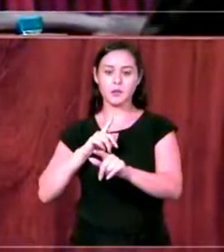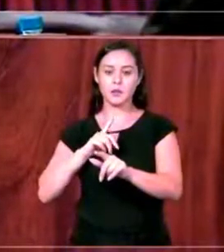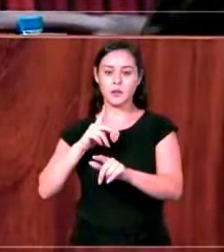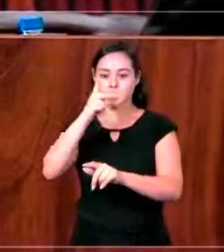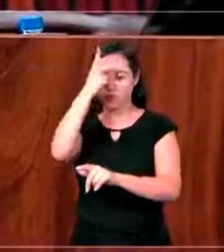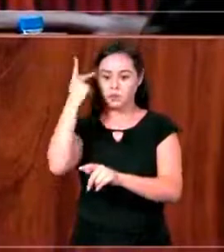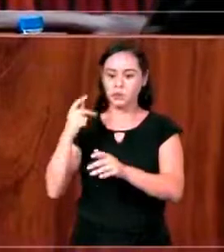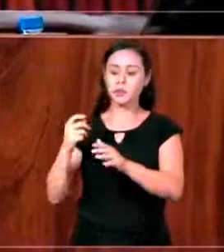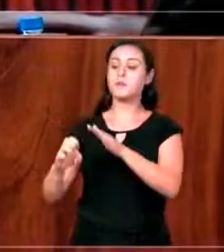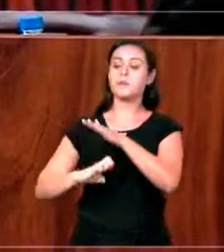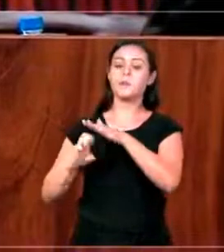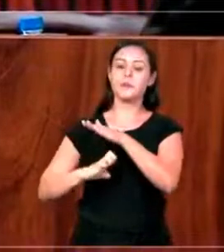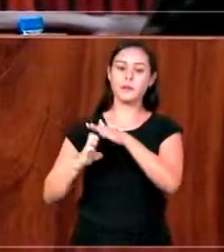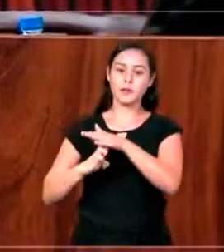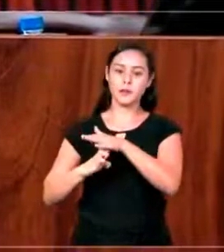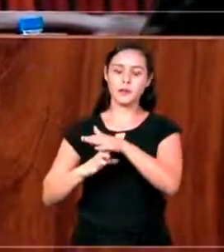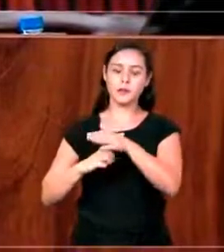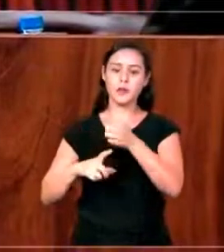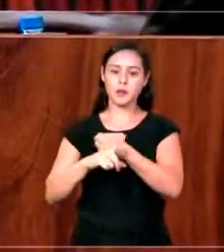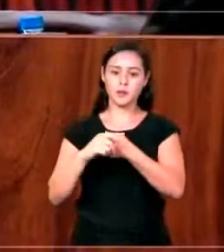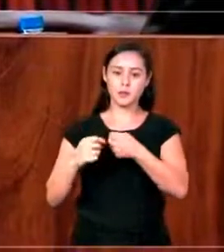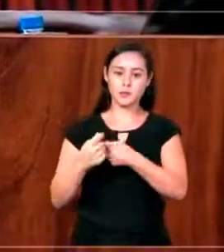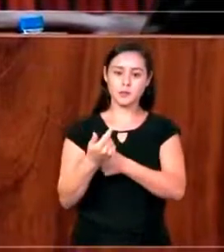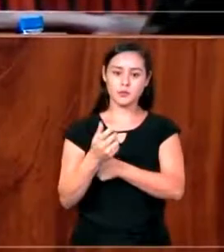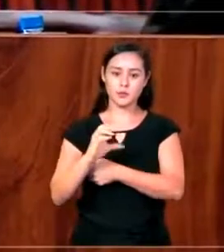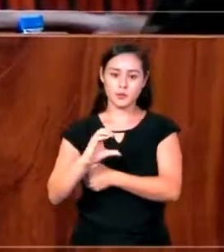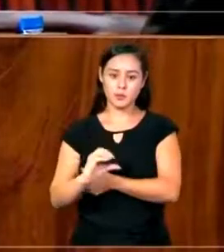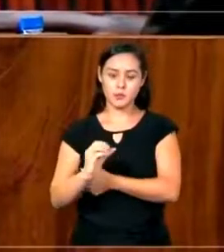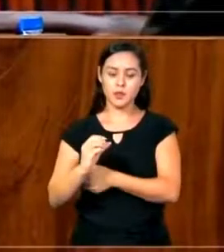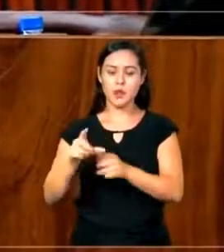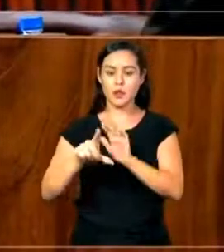artigo 57C, parágrafo 1º da Lei